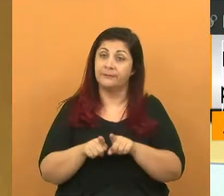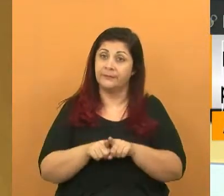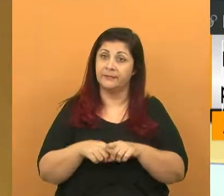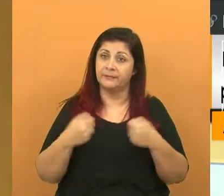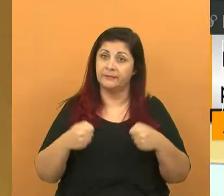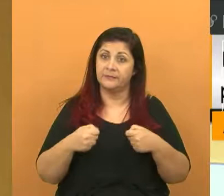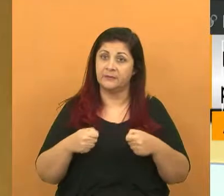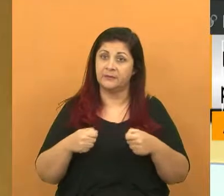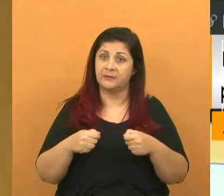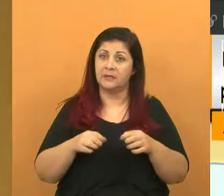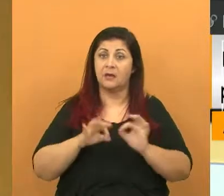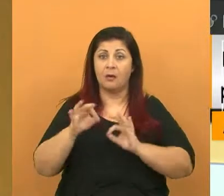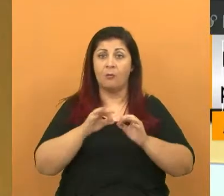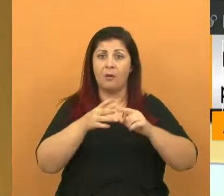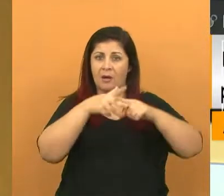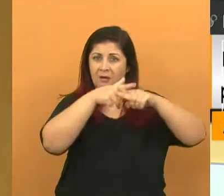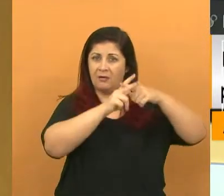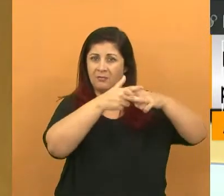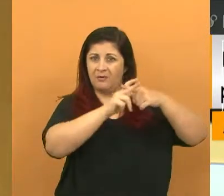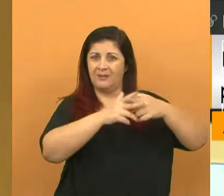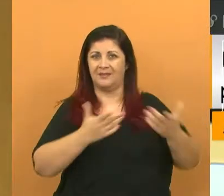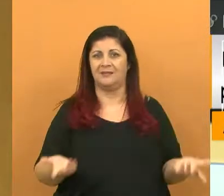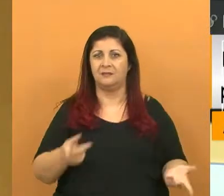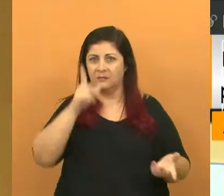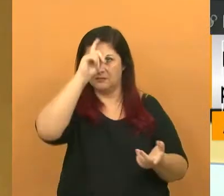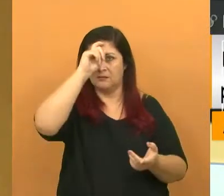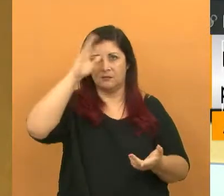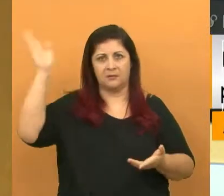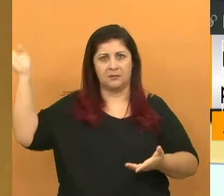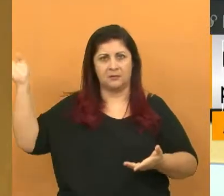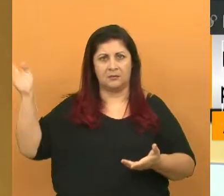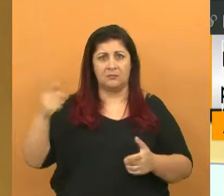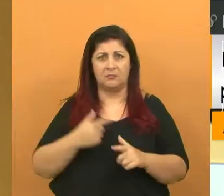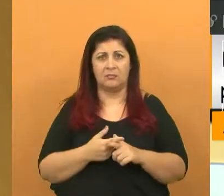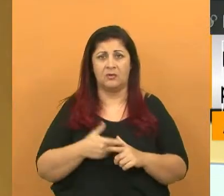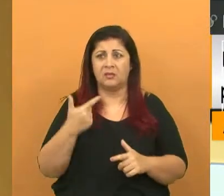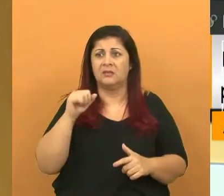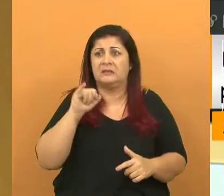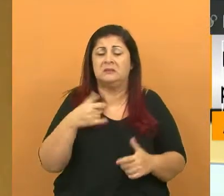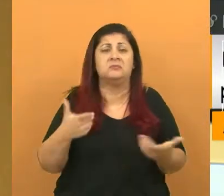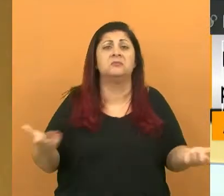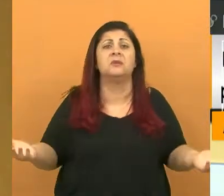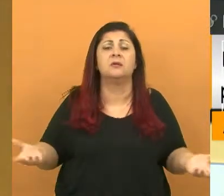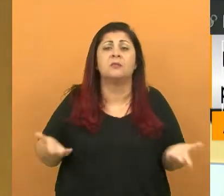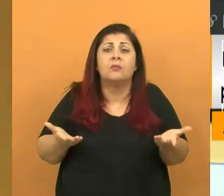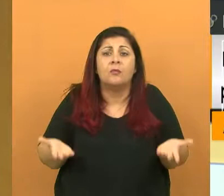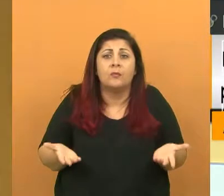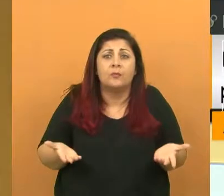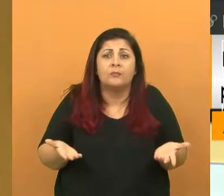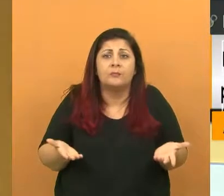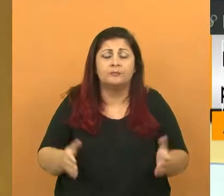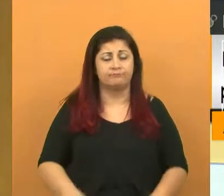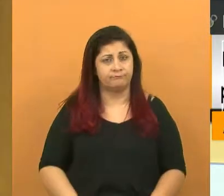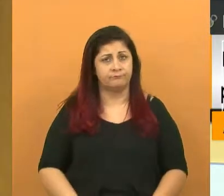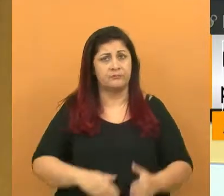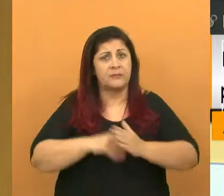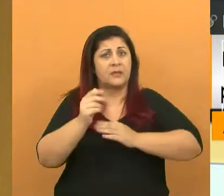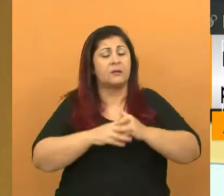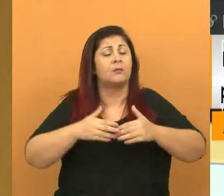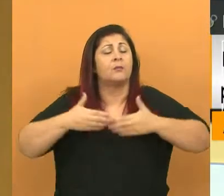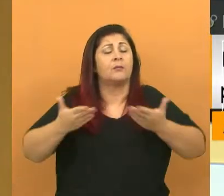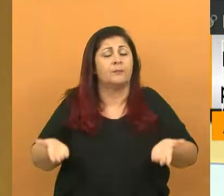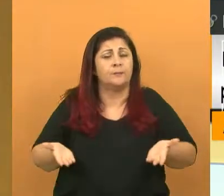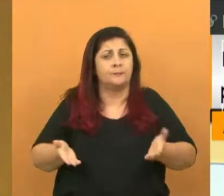arrumar o aparelho da Santa Casa, porque se a gente não tiver o diagnóstico preciso, qual será o procedimento adequado?